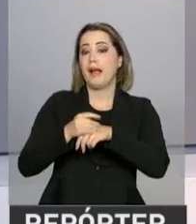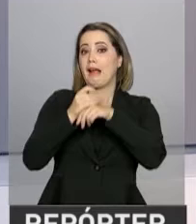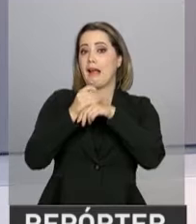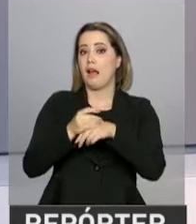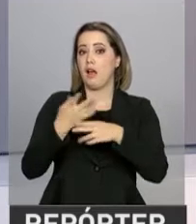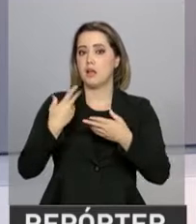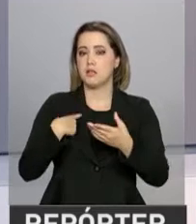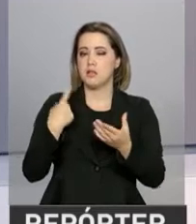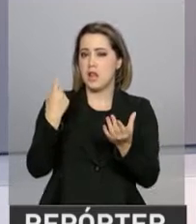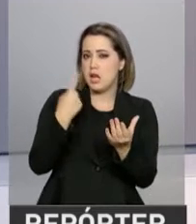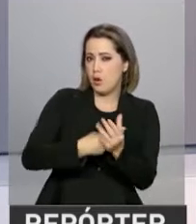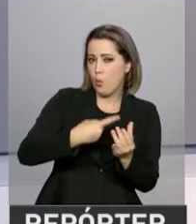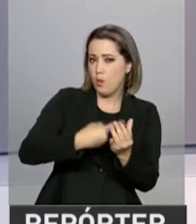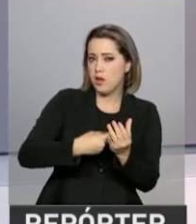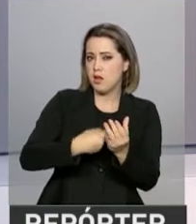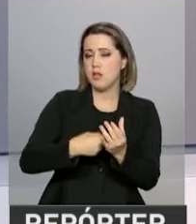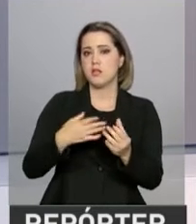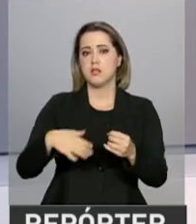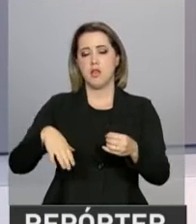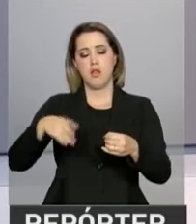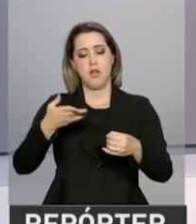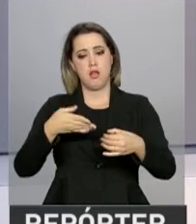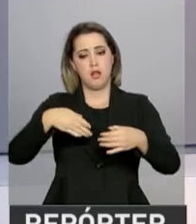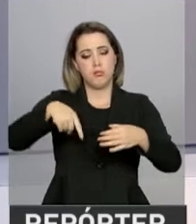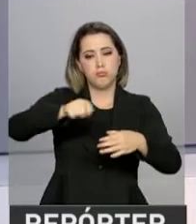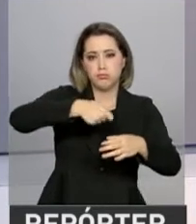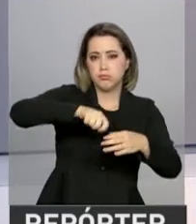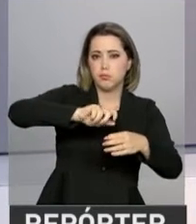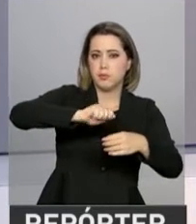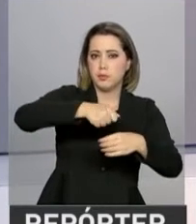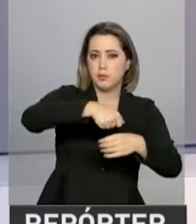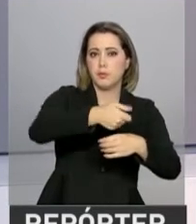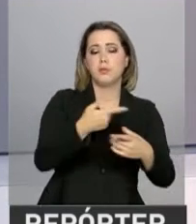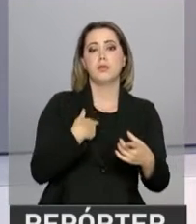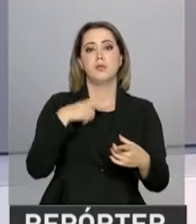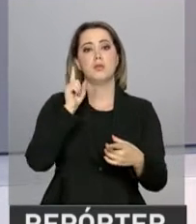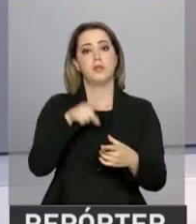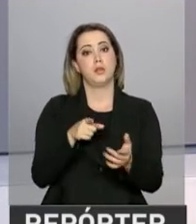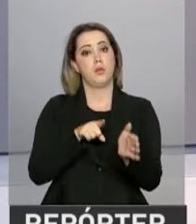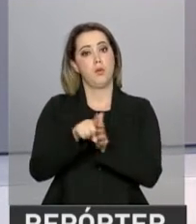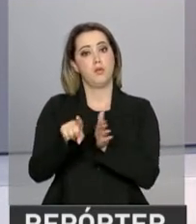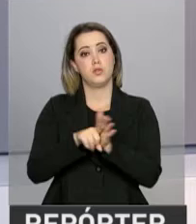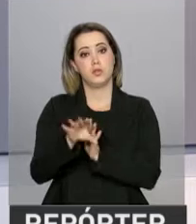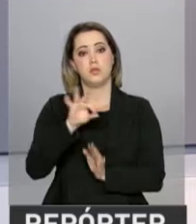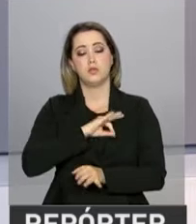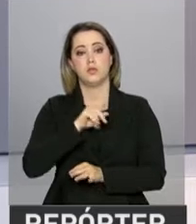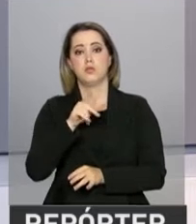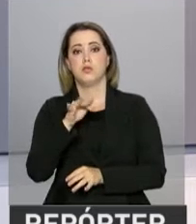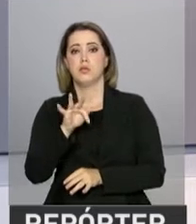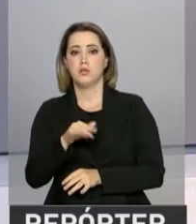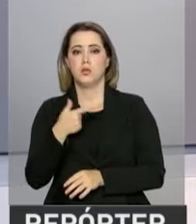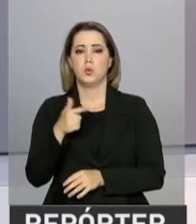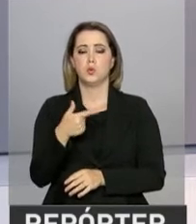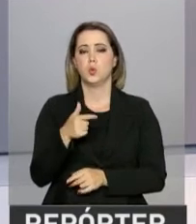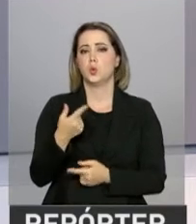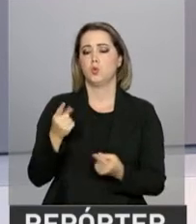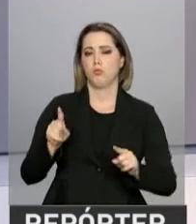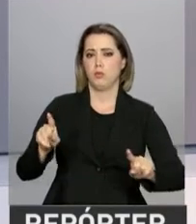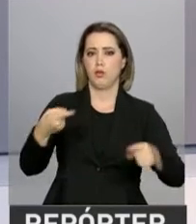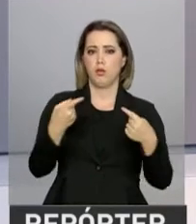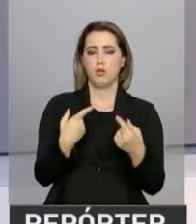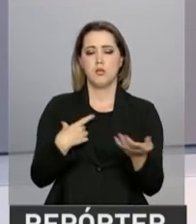como embutidos, linguiças e salsichas, é que estão sob a investigação da Polícia Federal. Não houve nenhuma denúncia contra